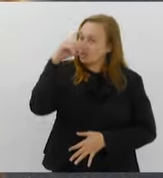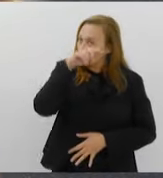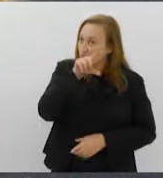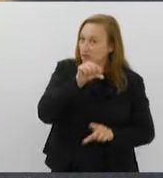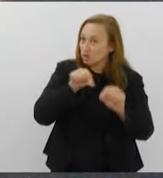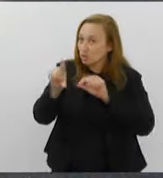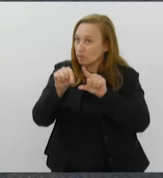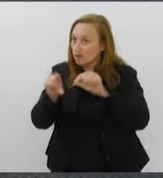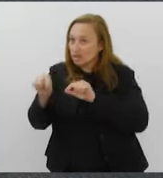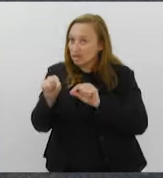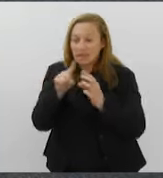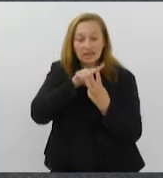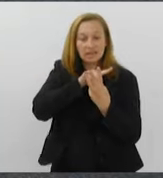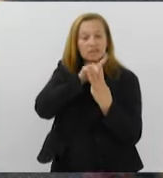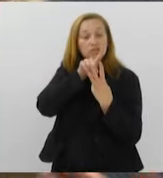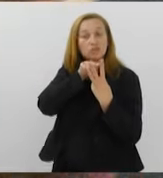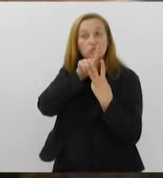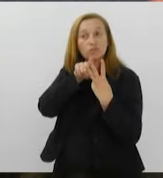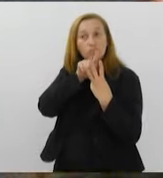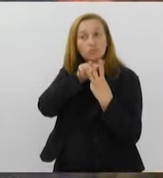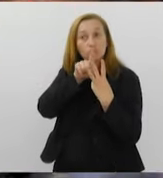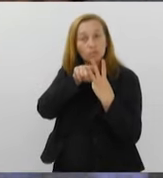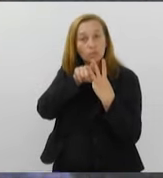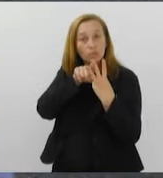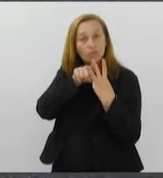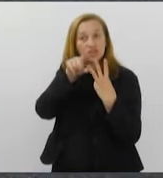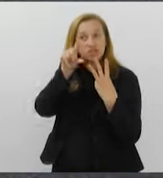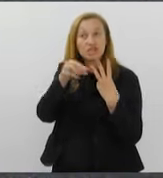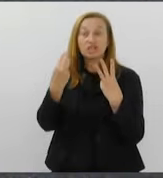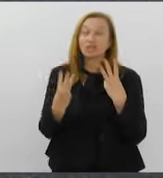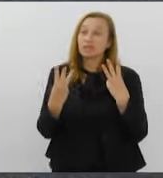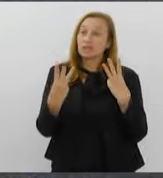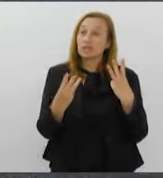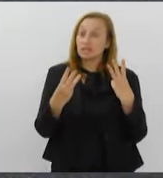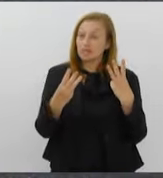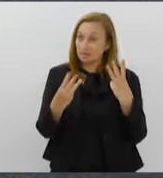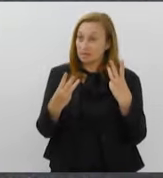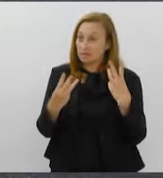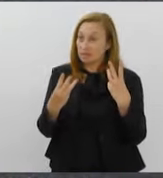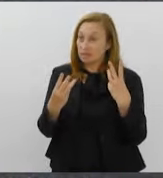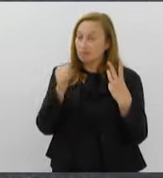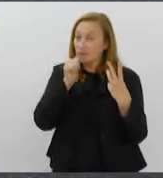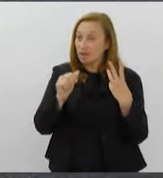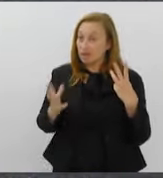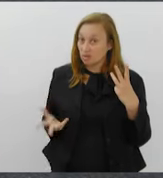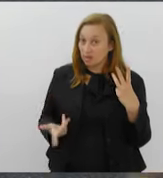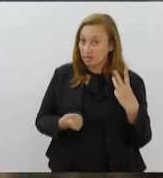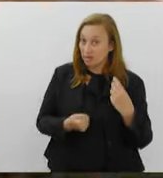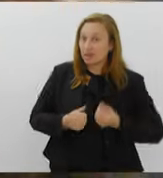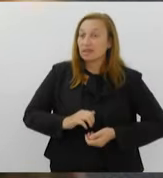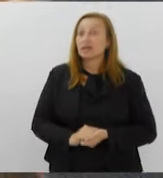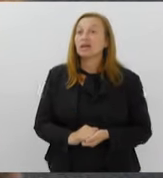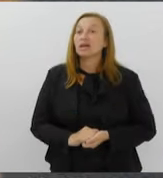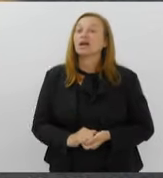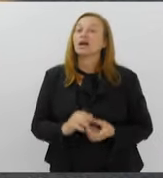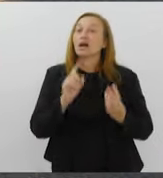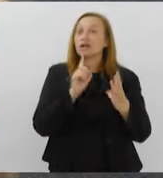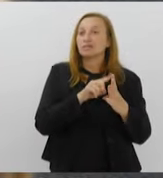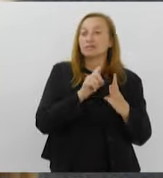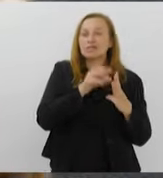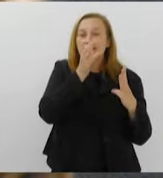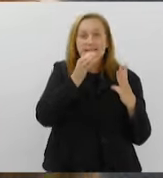escolher entre duas de três companheiras absolutamente qualificadas, né? Tanto a companheira